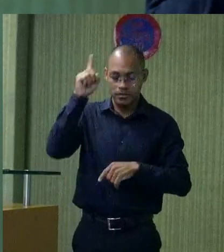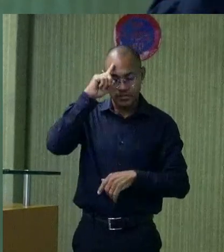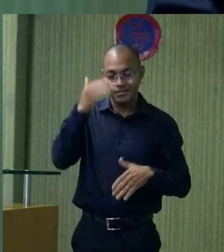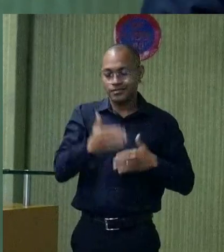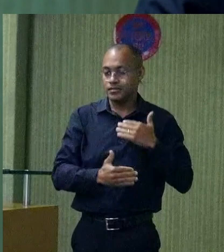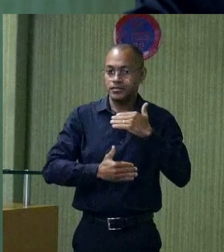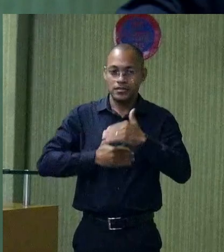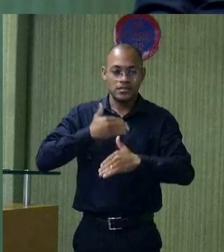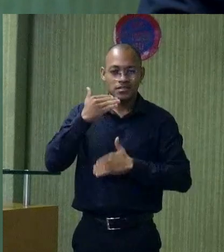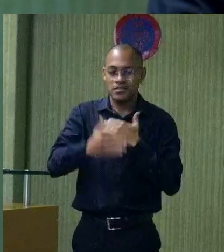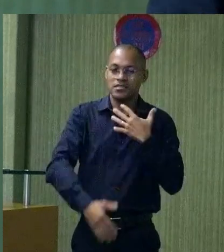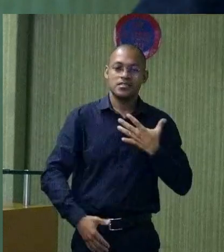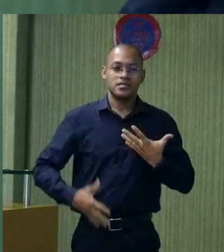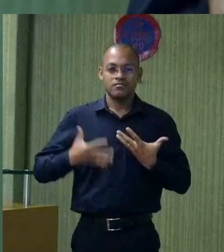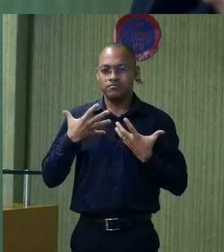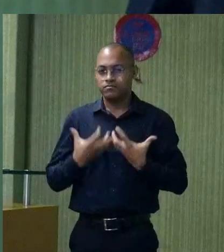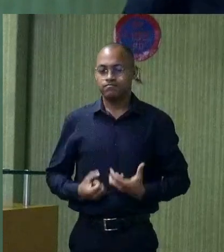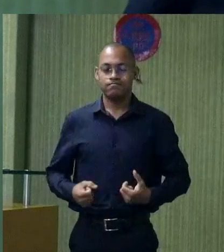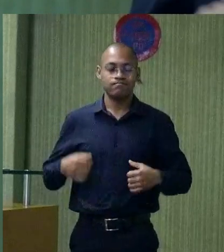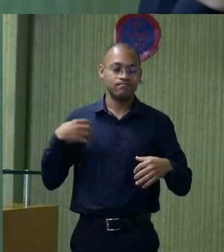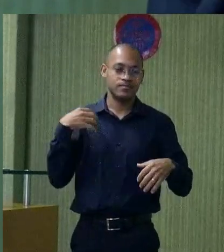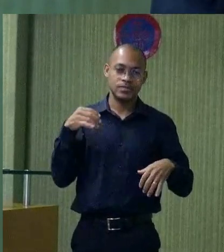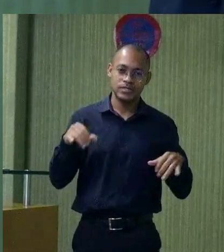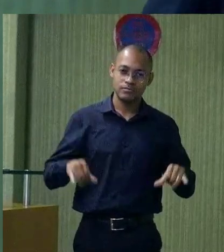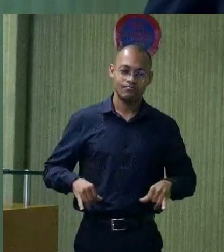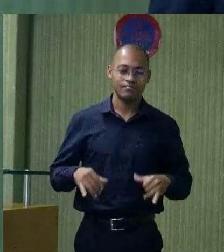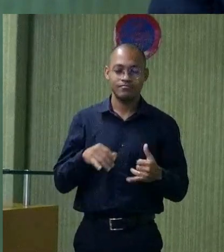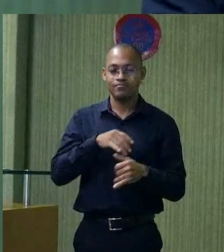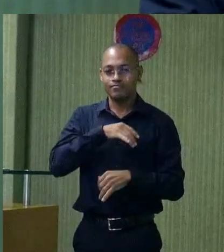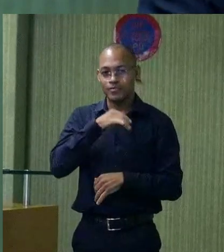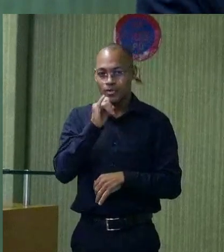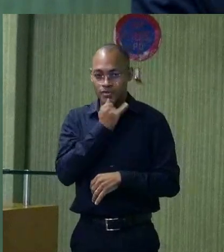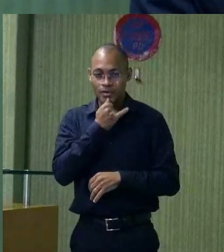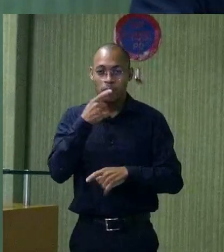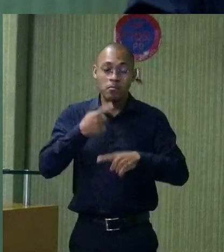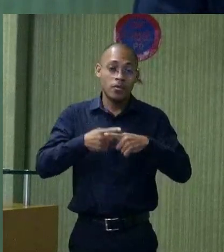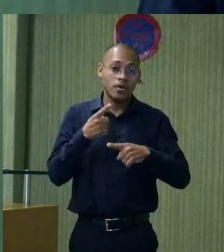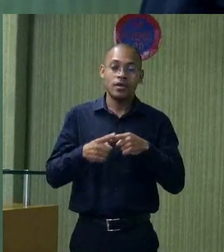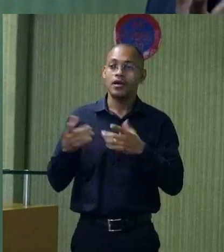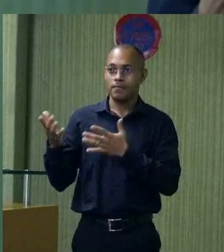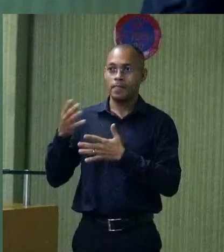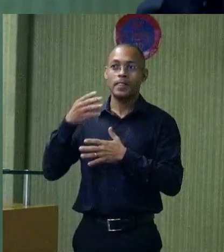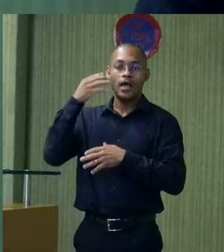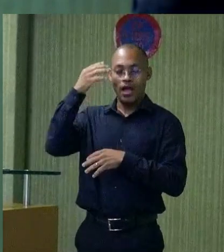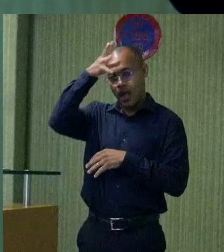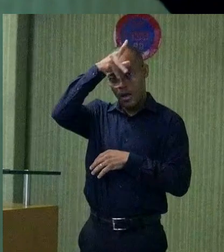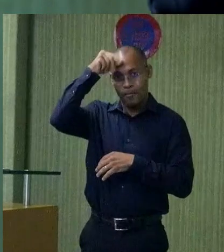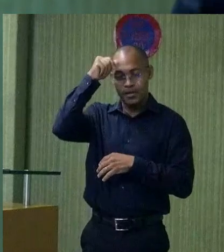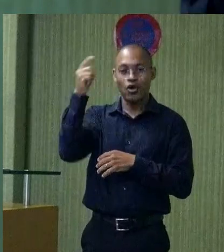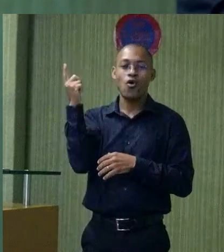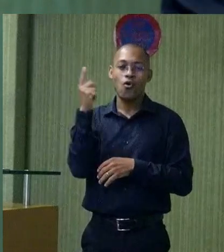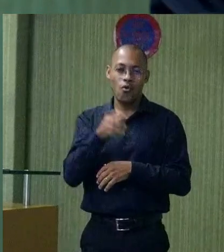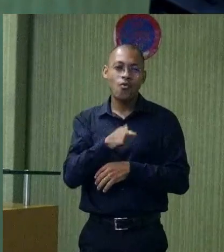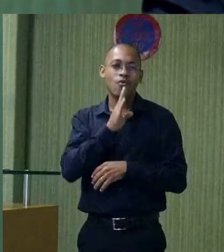dia né porque a Amazonas já conhece o algumas estratégias já vem passando por isso